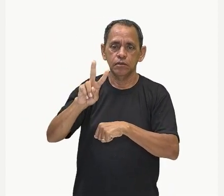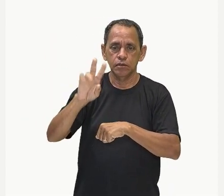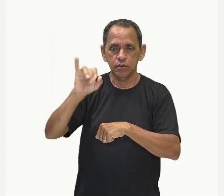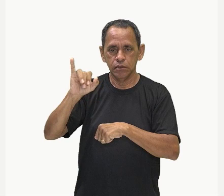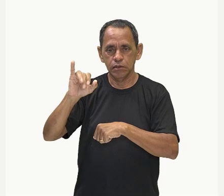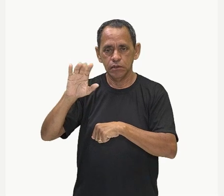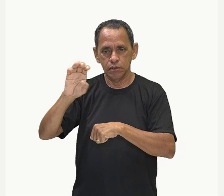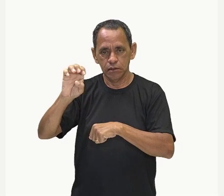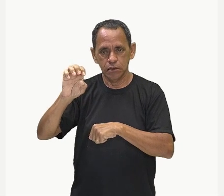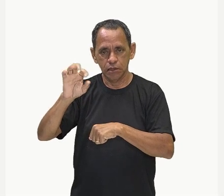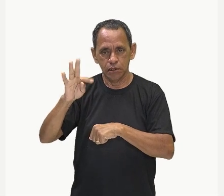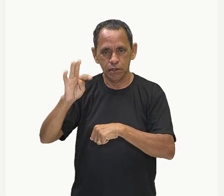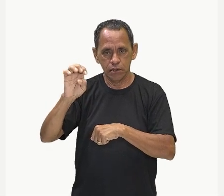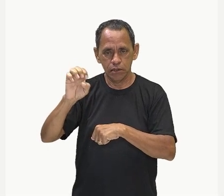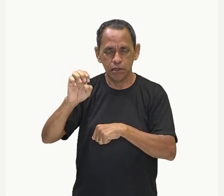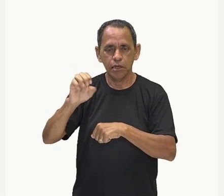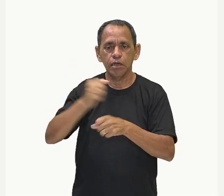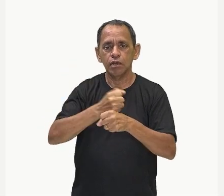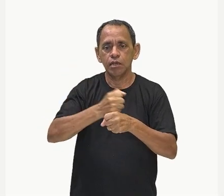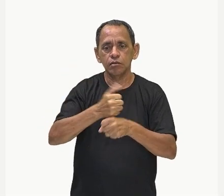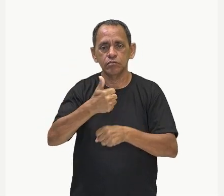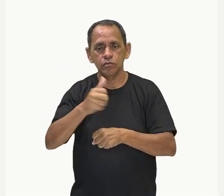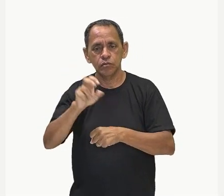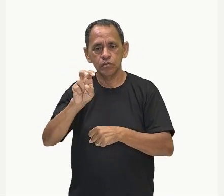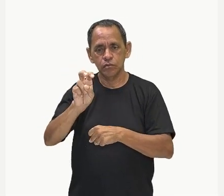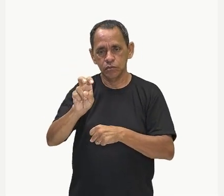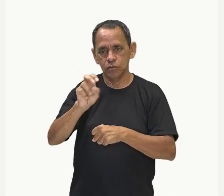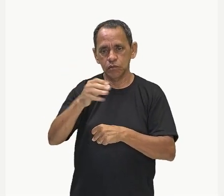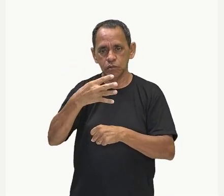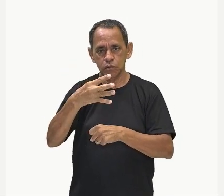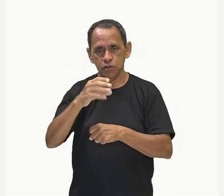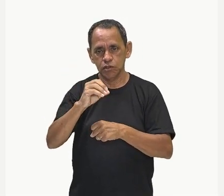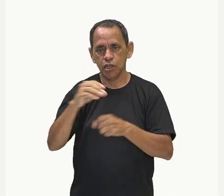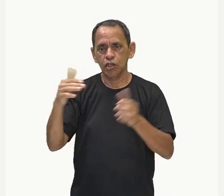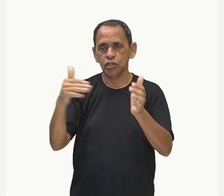ali em 1540 e faleceu em